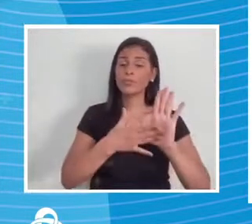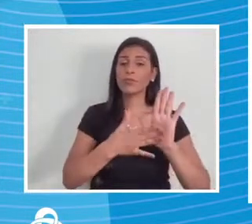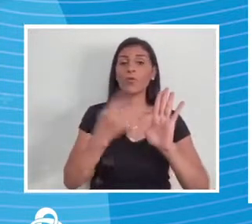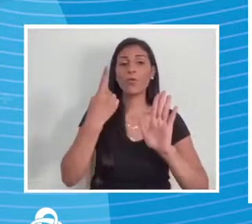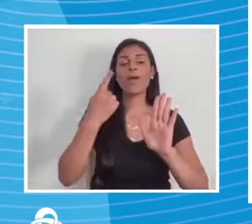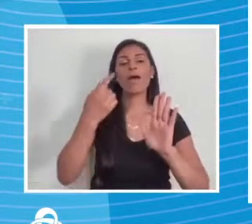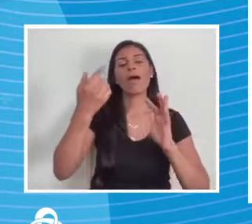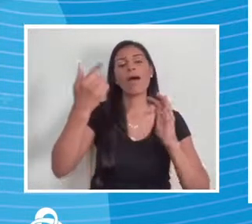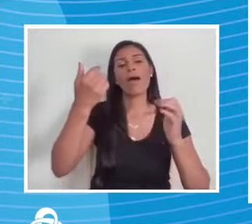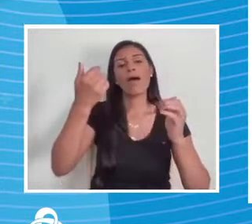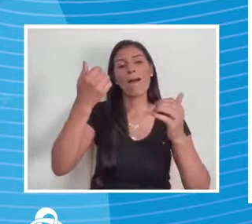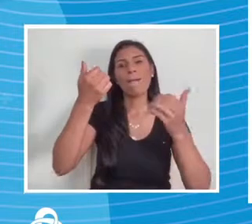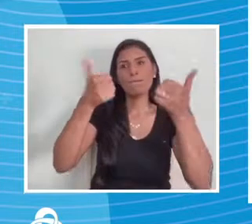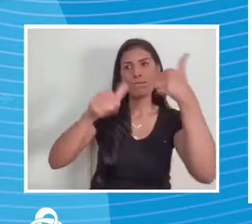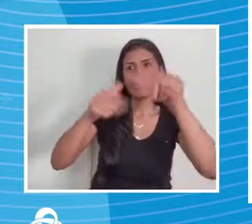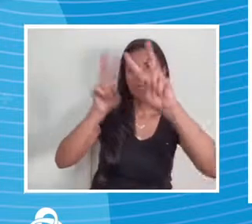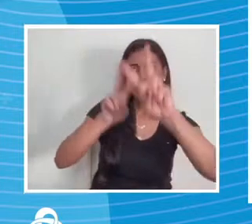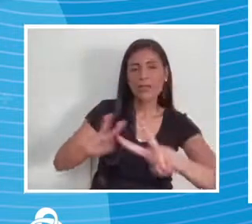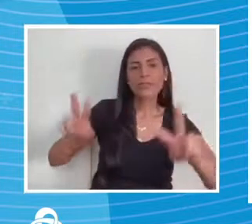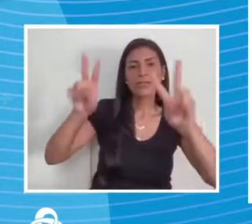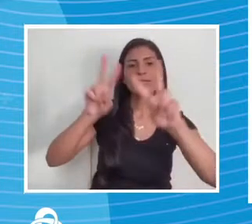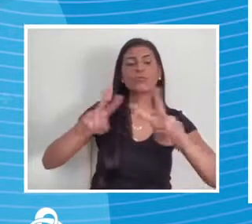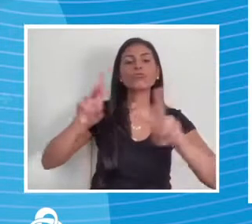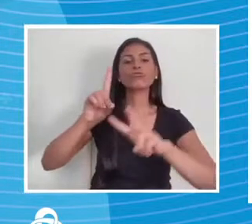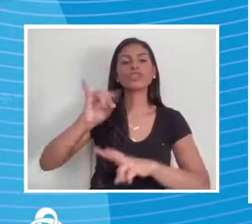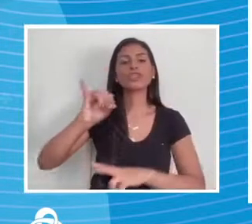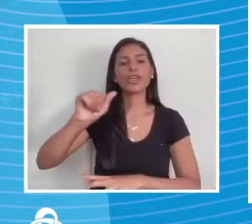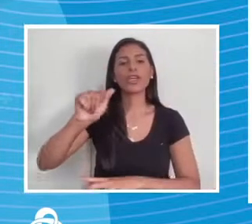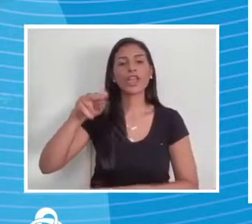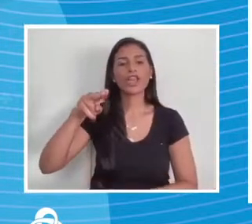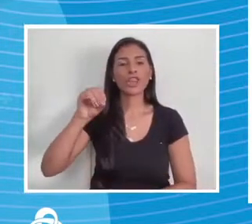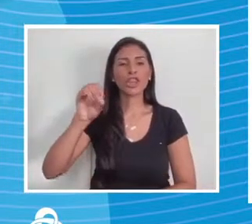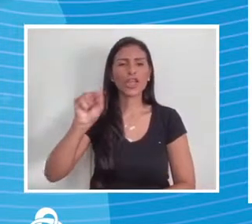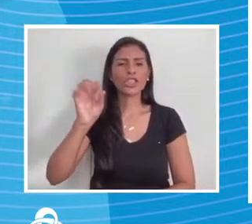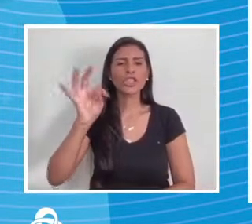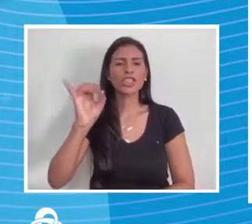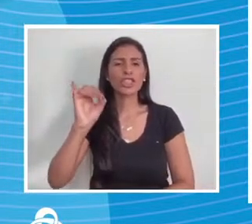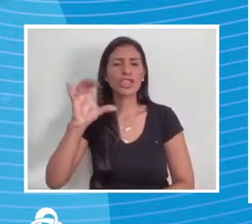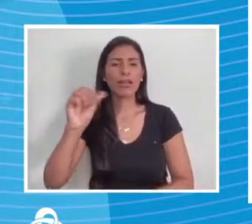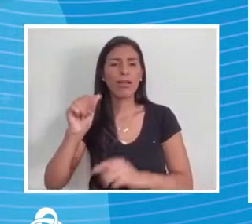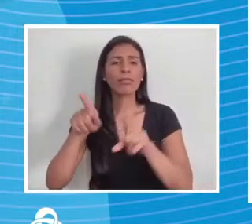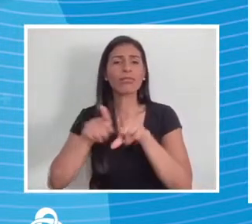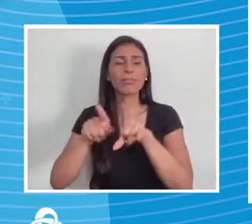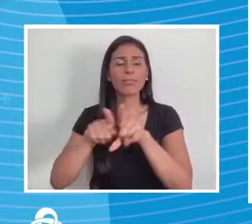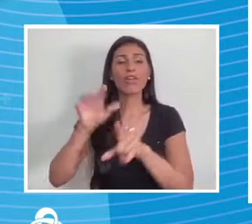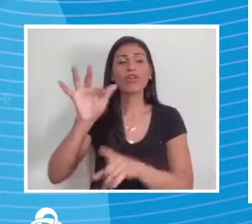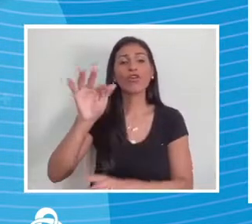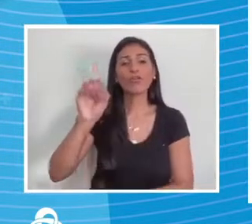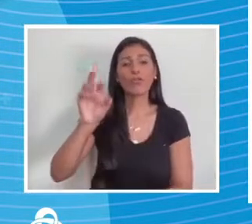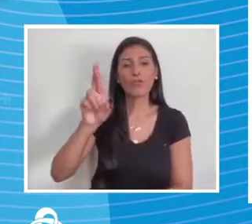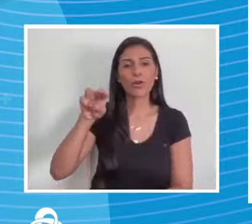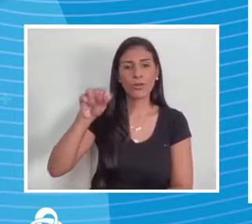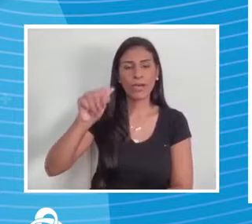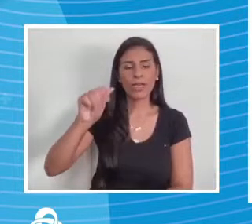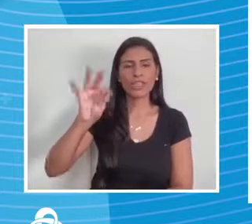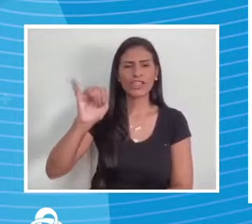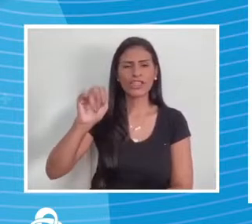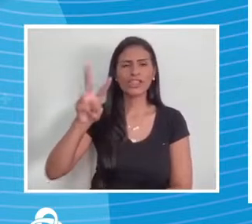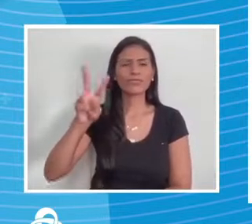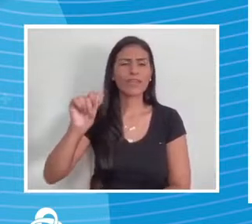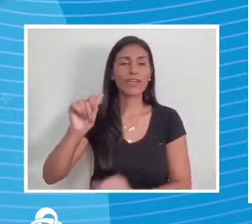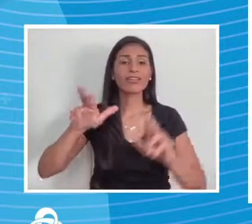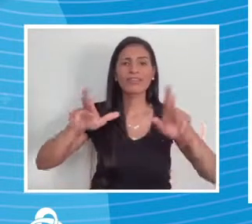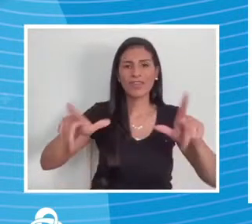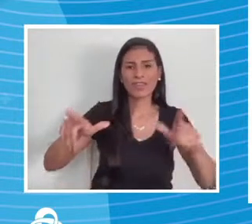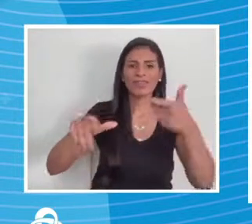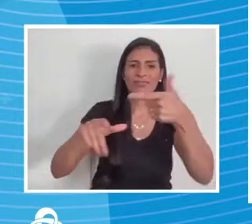formativa no Estado que surja como um complemento necessário e indispensável às avaliações de larga escala, e esse instrumento pretende ser algo